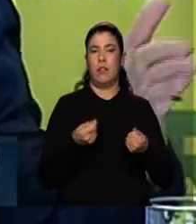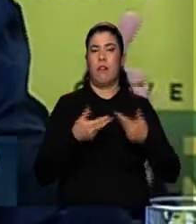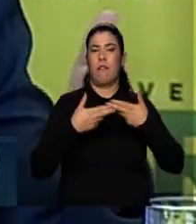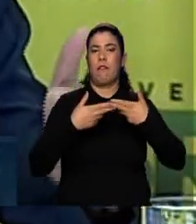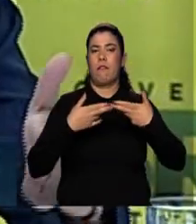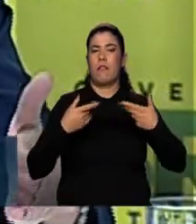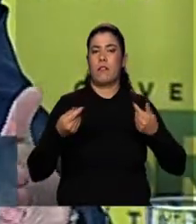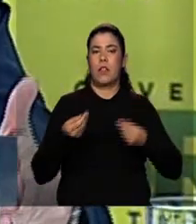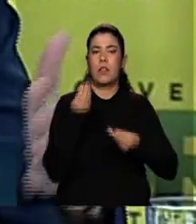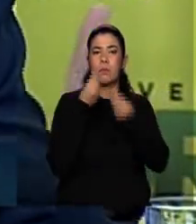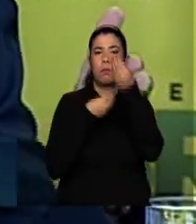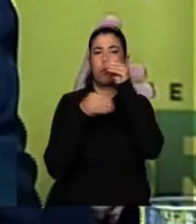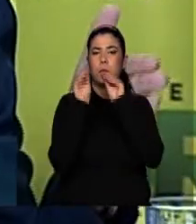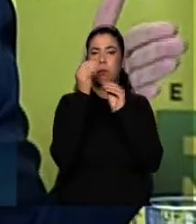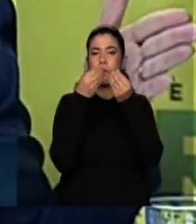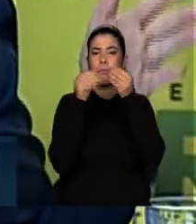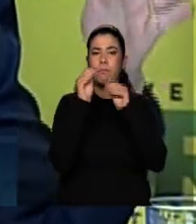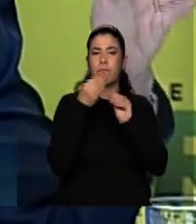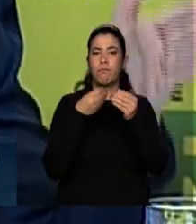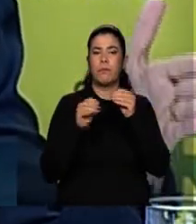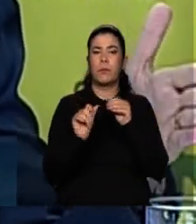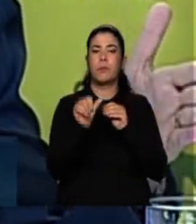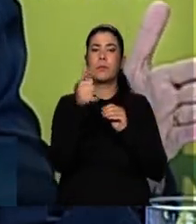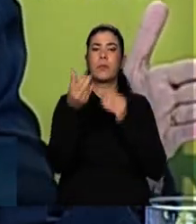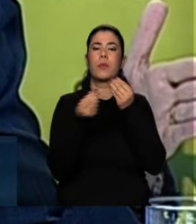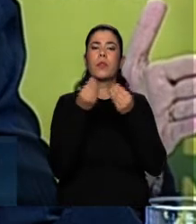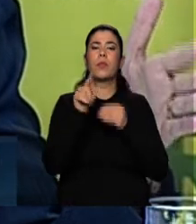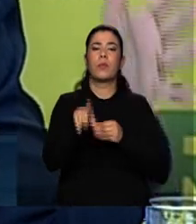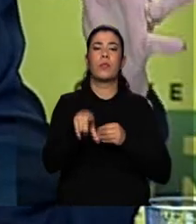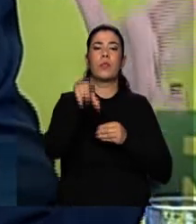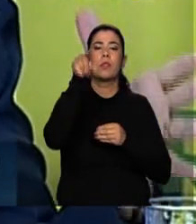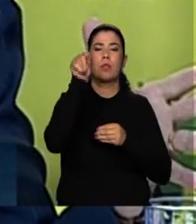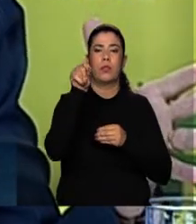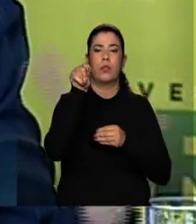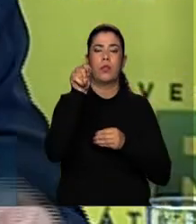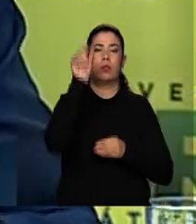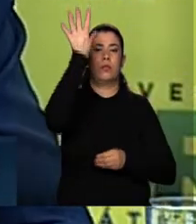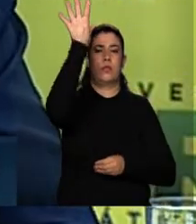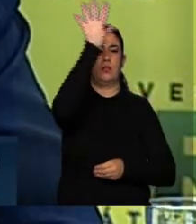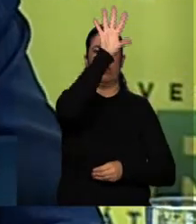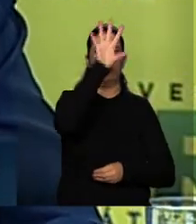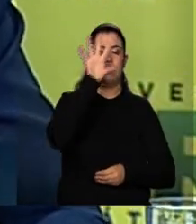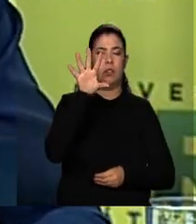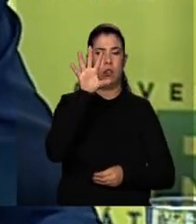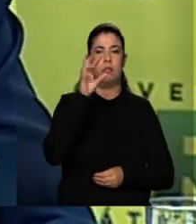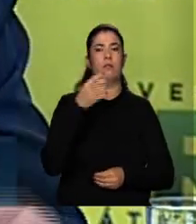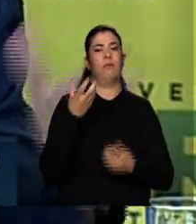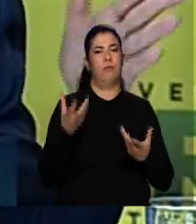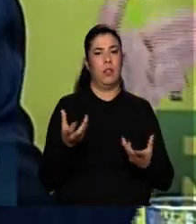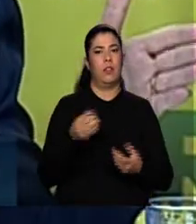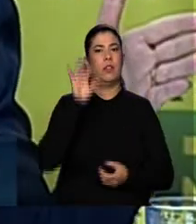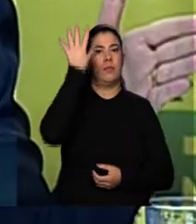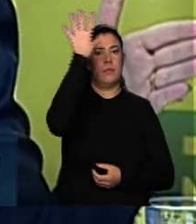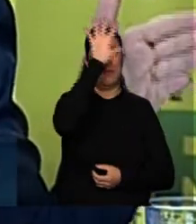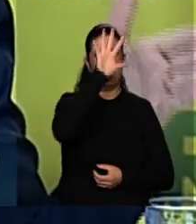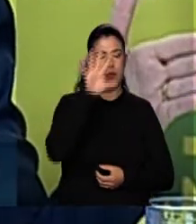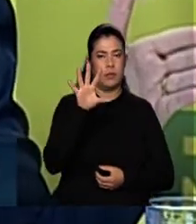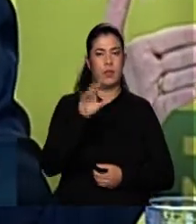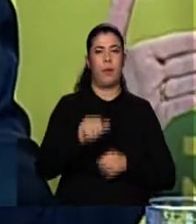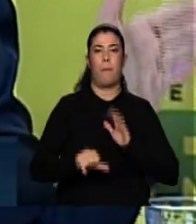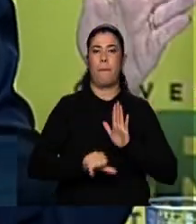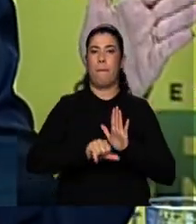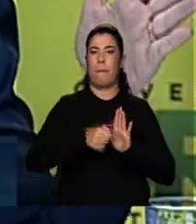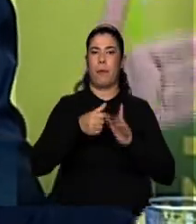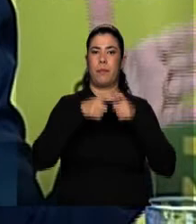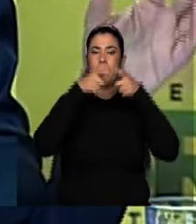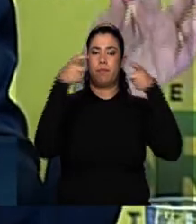Foi aplicando os critérios, né, de uma forma... Primeiro, a gente selecionou as regiões. Esse foi o primeiro critério, grande